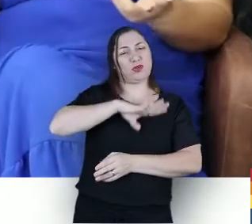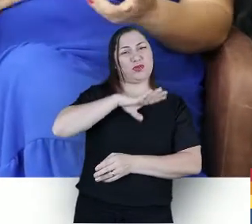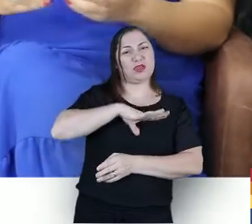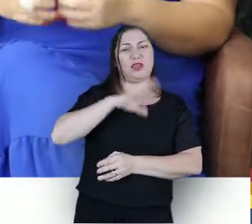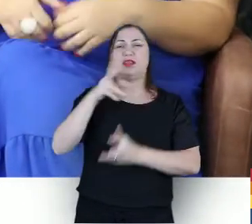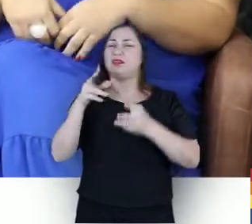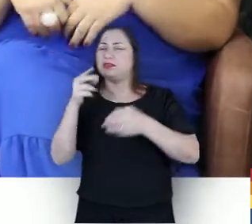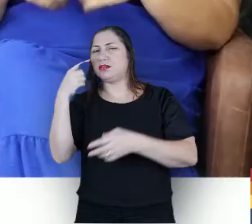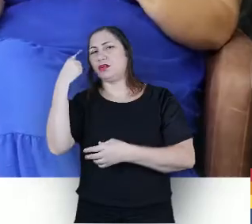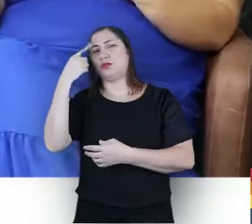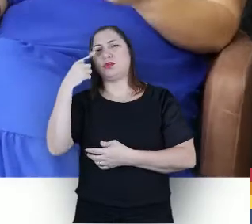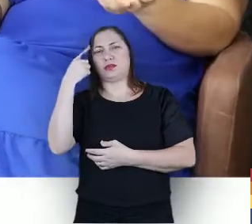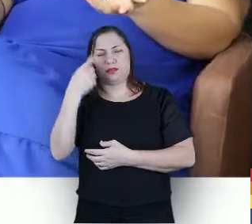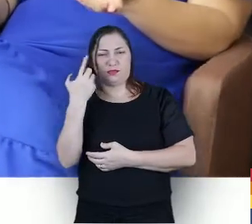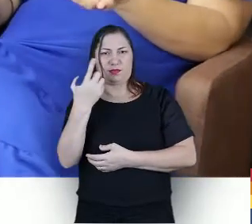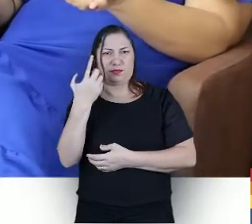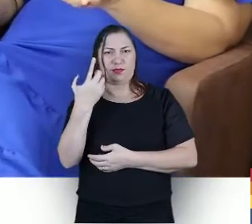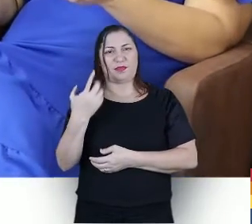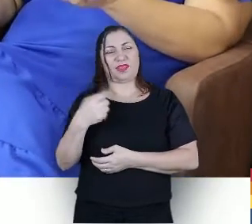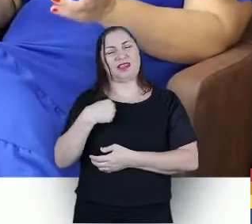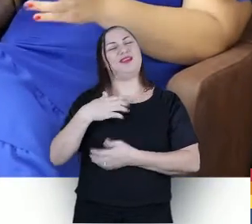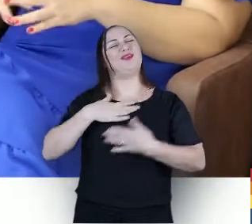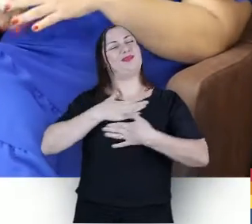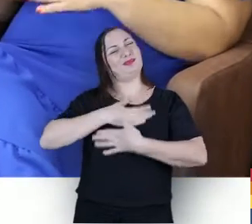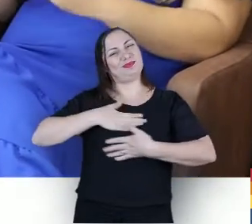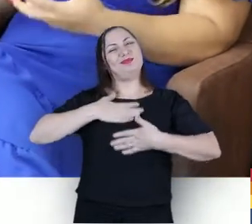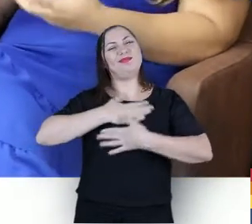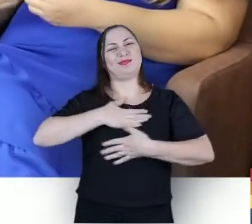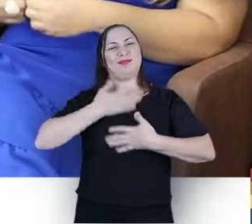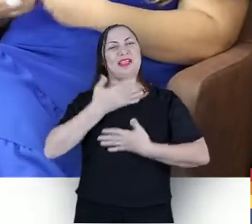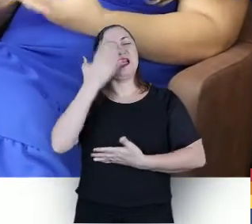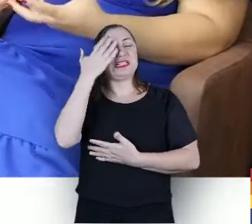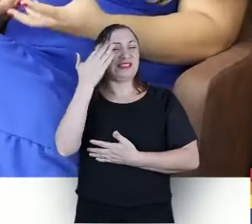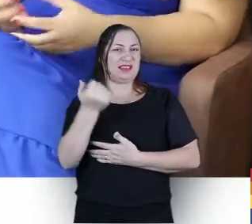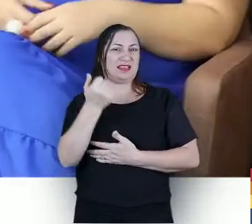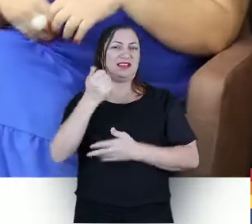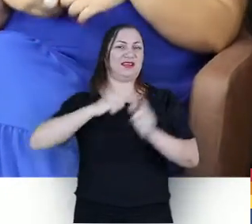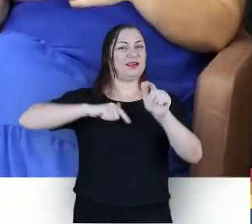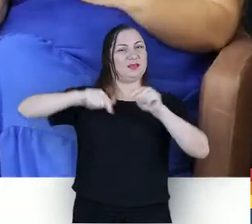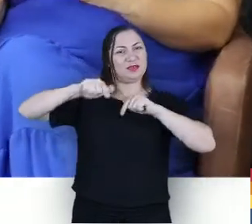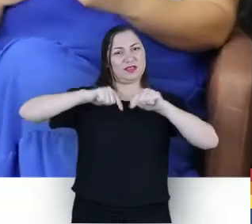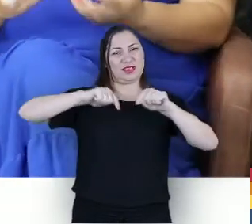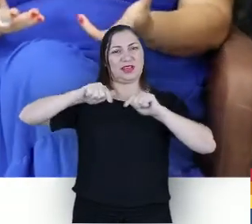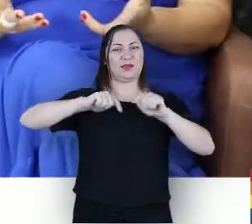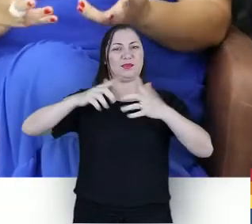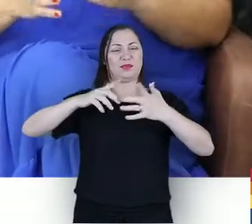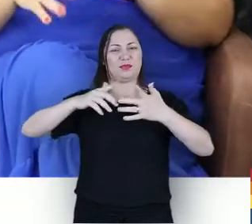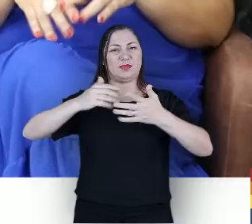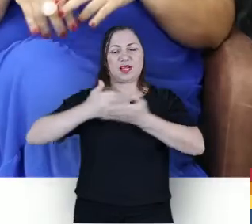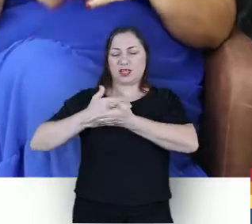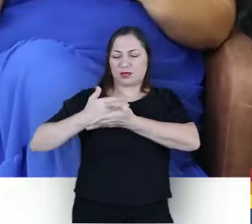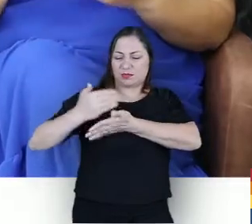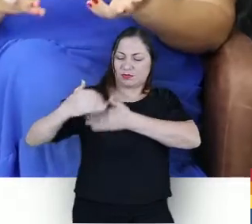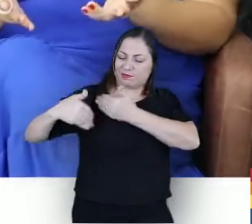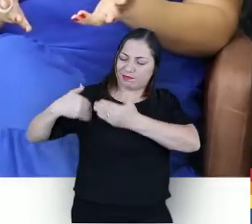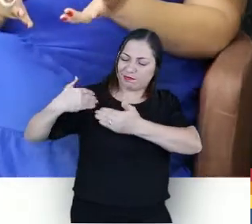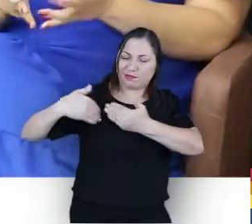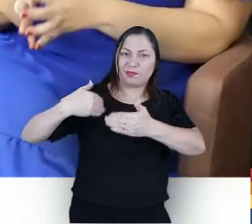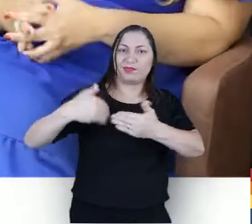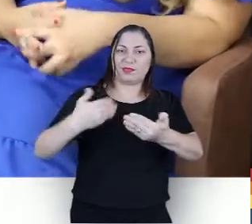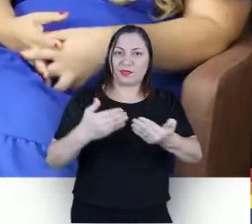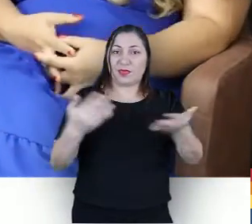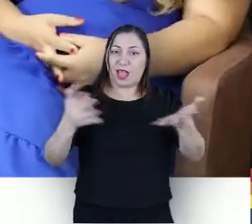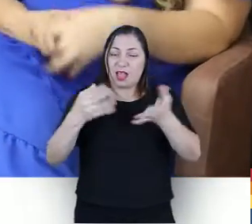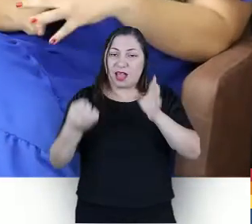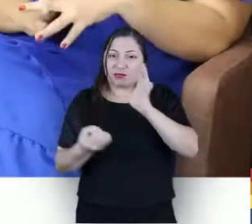a língua inglesa também está em todos os lugares. Como a gente falou, né? É um código, assim como a língua portuguesa e a língua